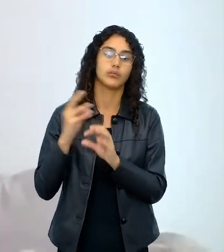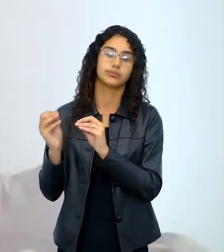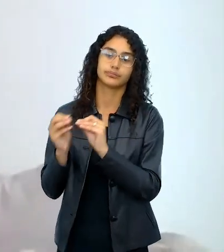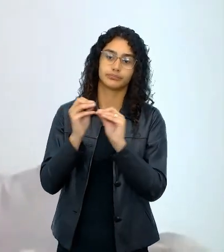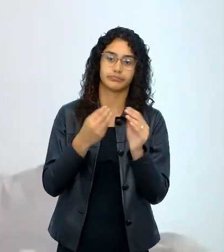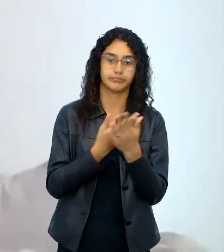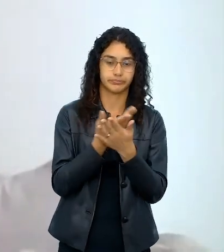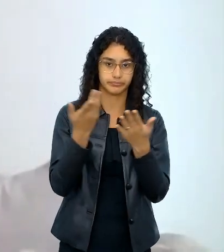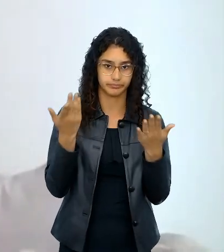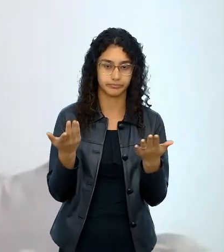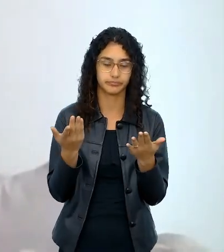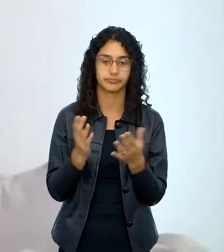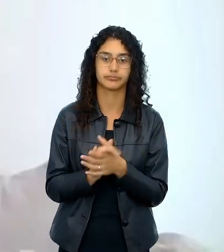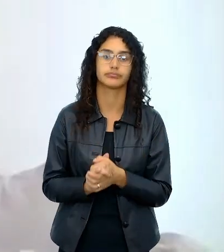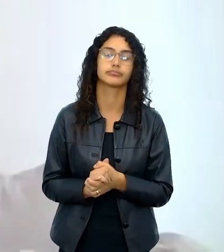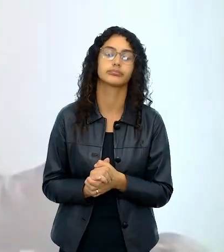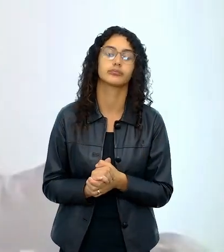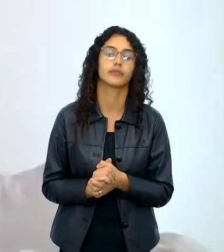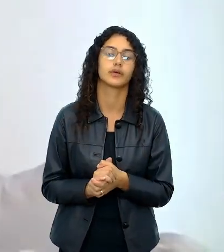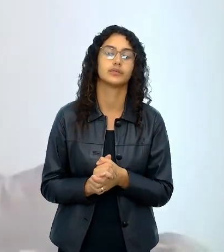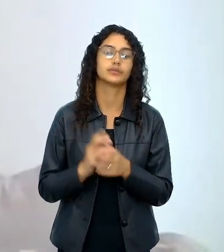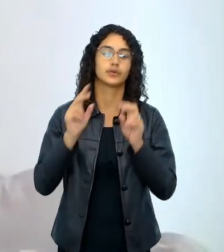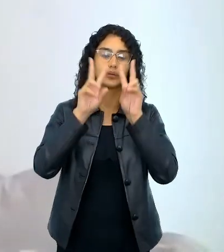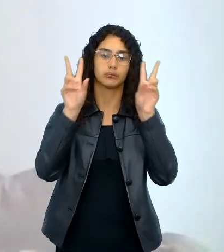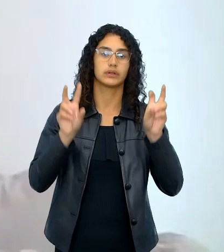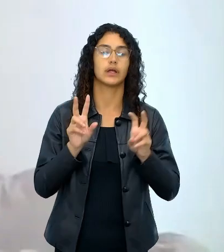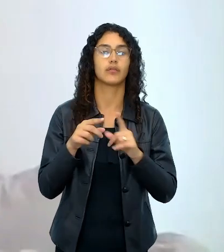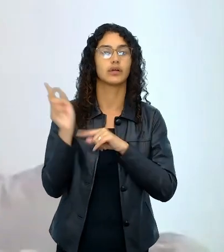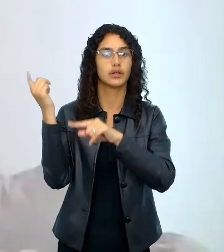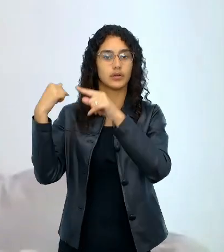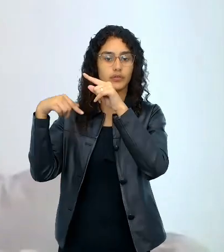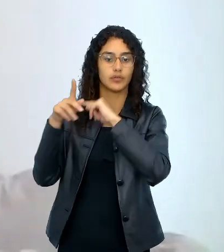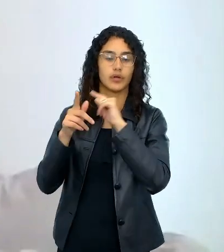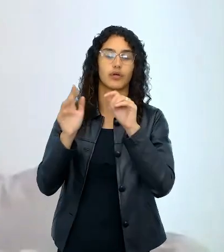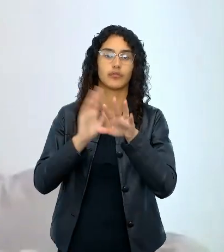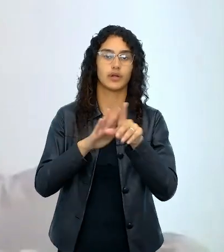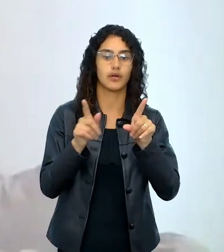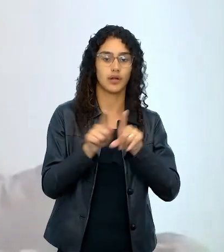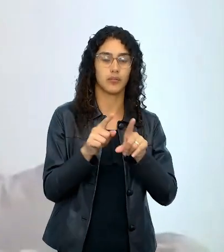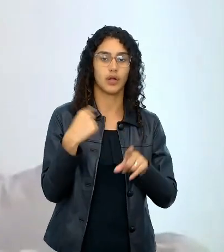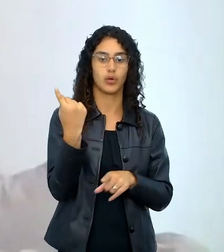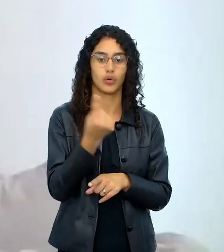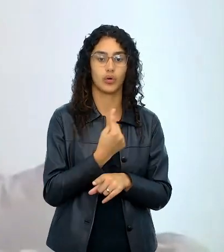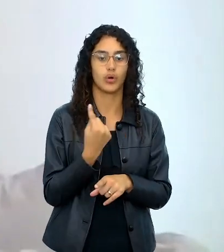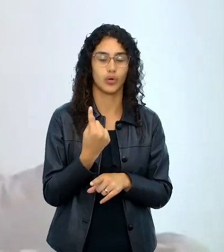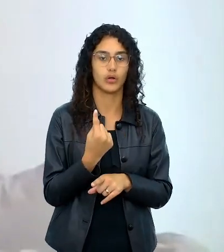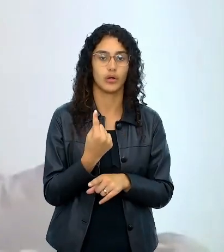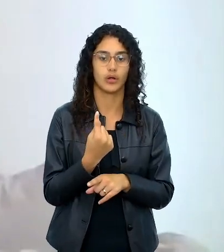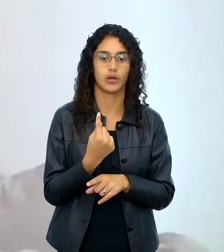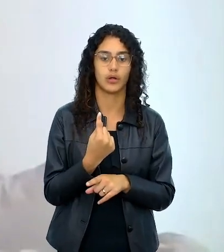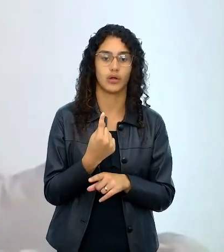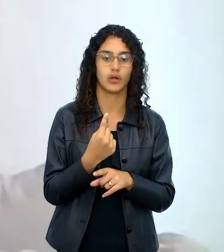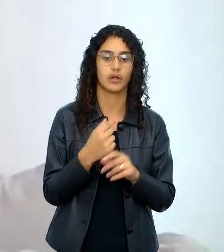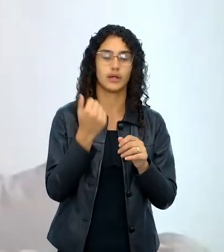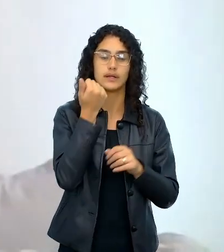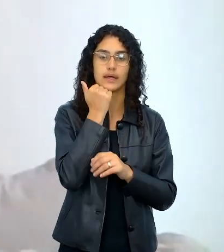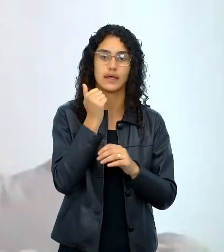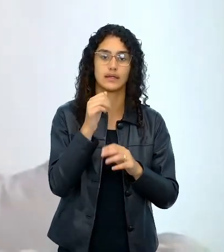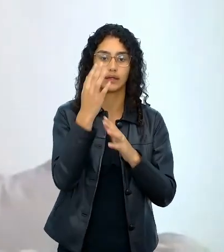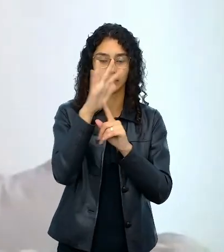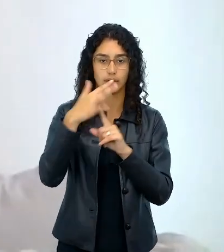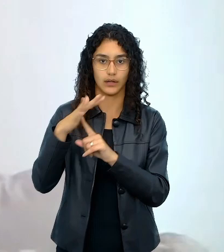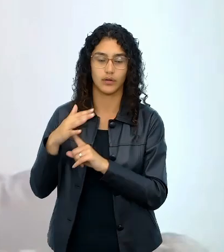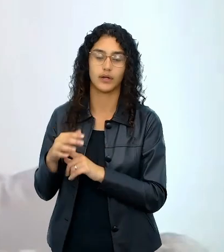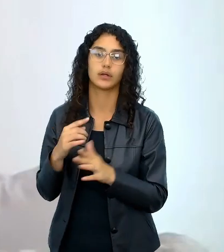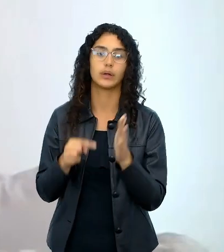aqui alguns dos comentários que vocês desenvolveram, fizeram lá no nosso na comunidade, né, de Ciências da Natureza.